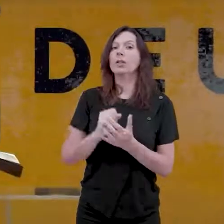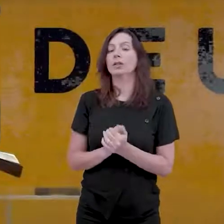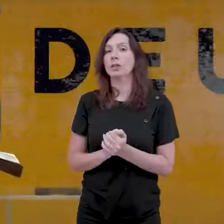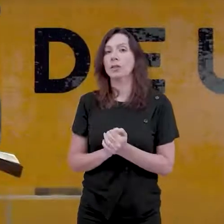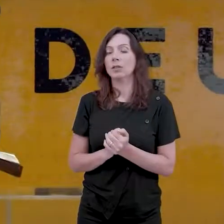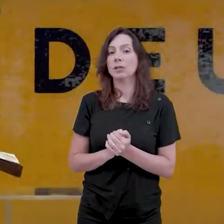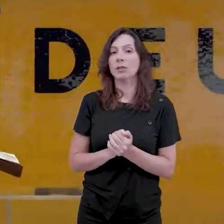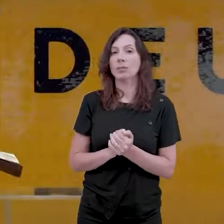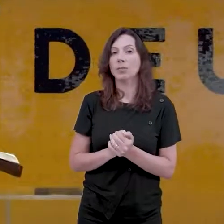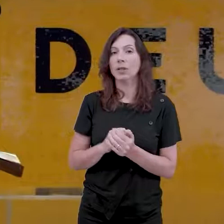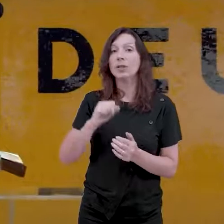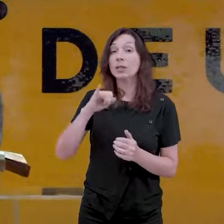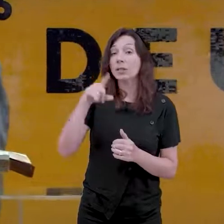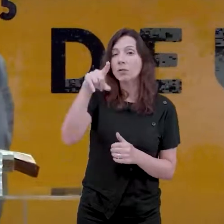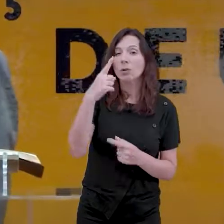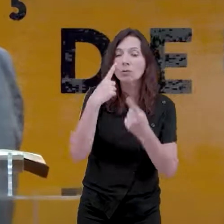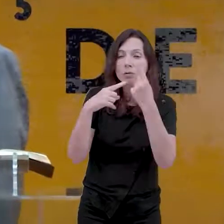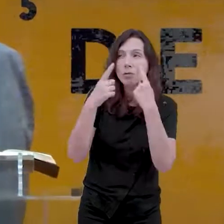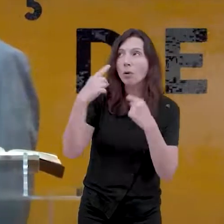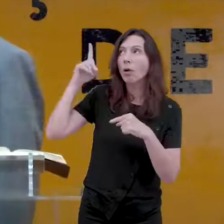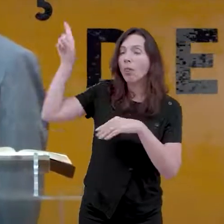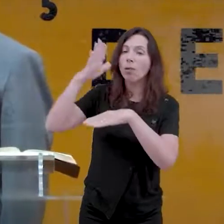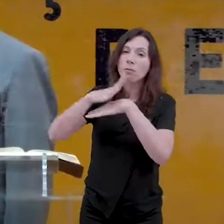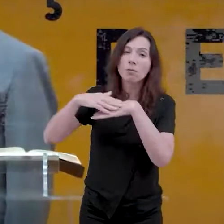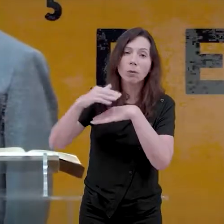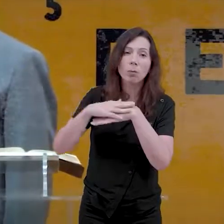você. Quando você chora, Ele enxuga suas lágrimas.